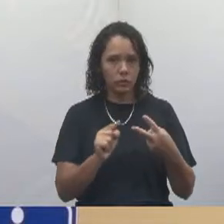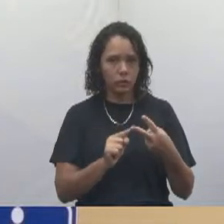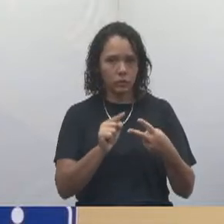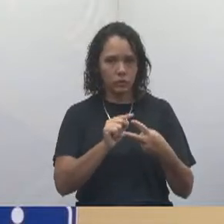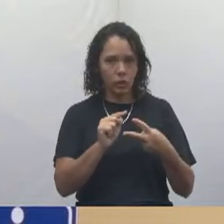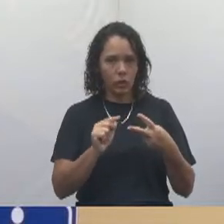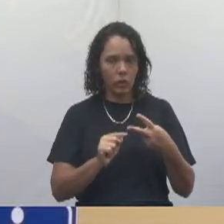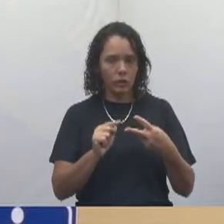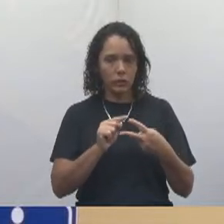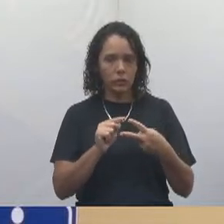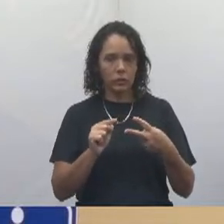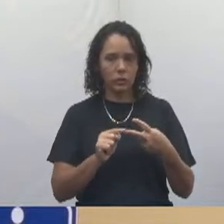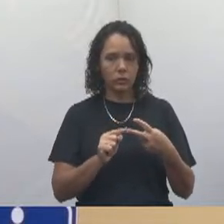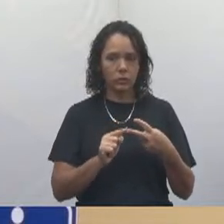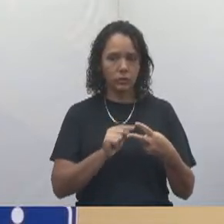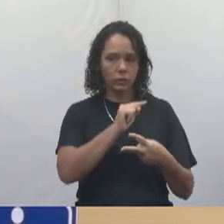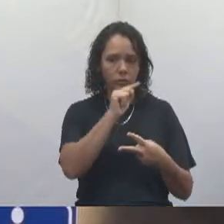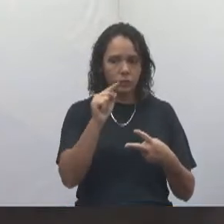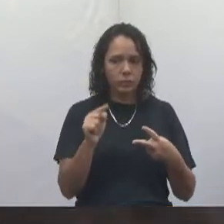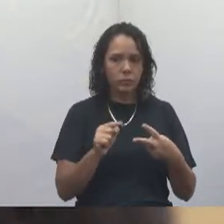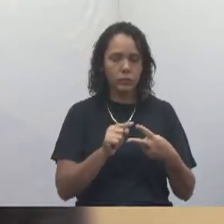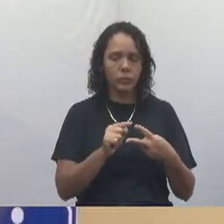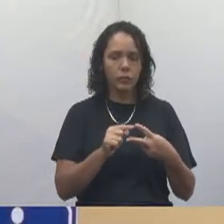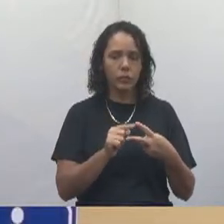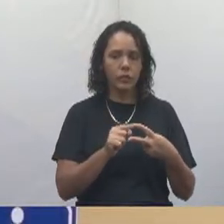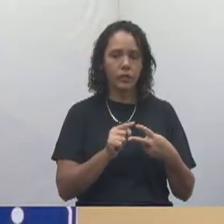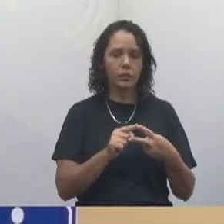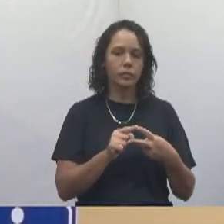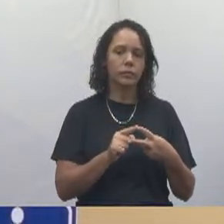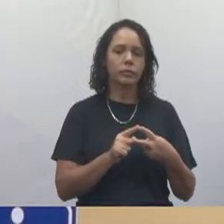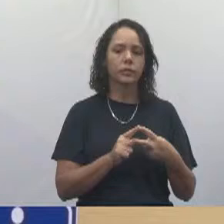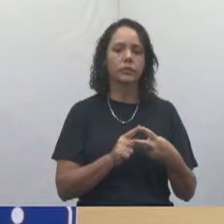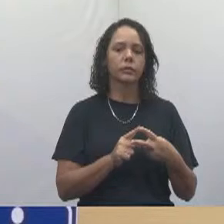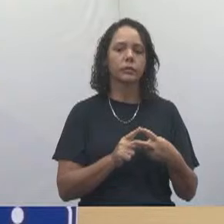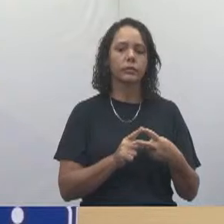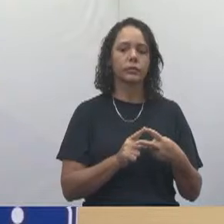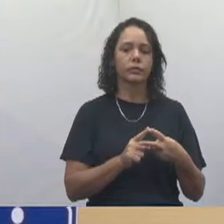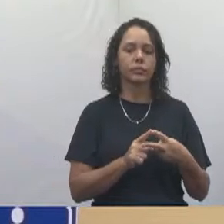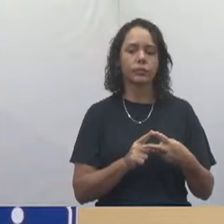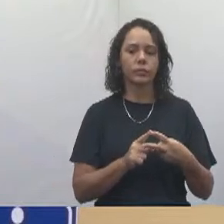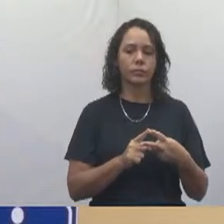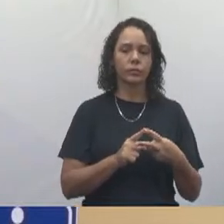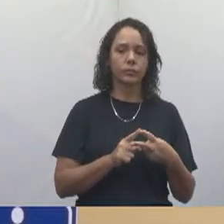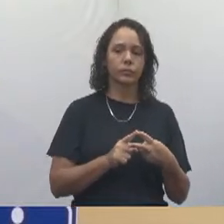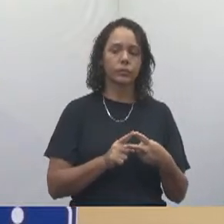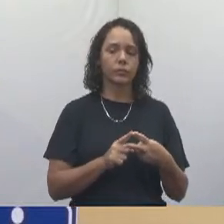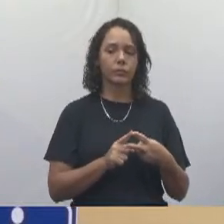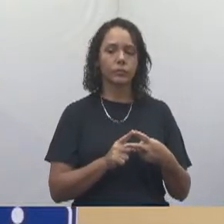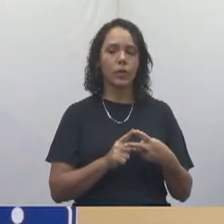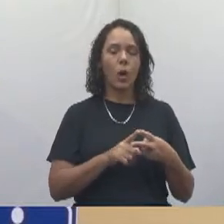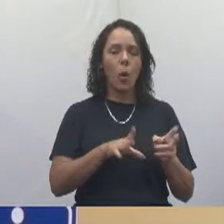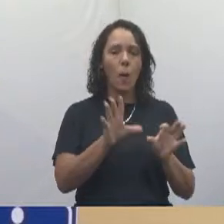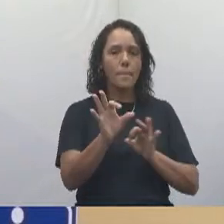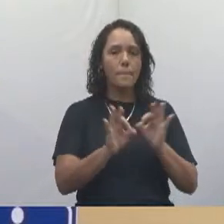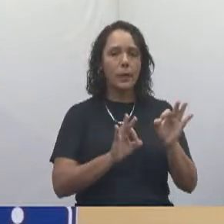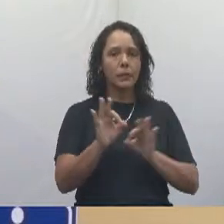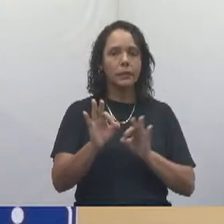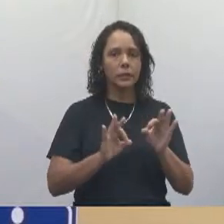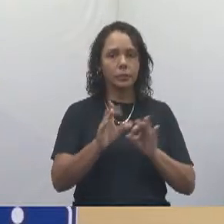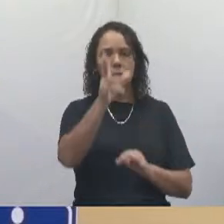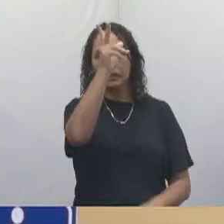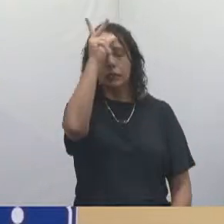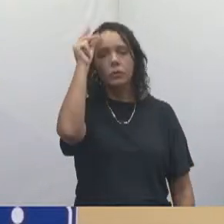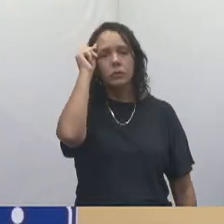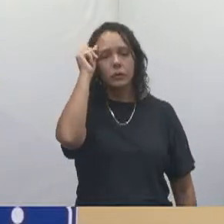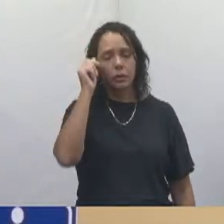itens. Primeiro, o índice de eficácia de gestão na área de planejamento. O que o